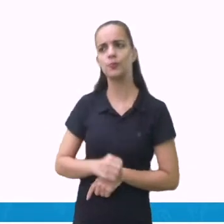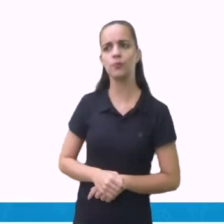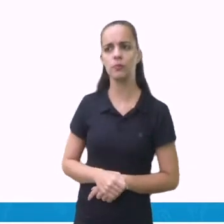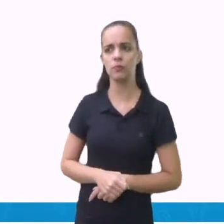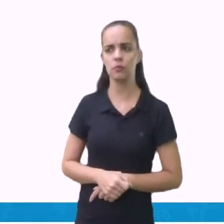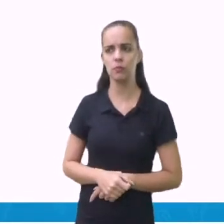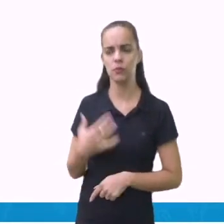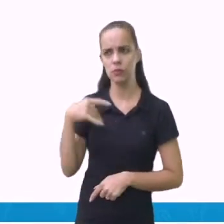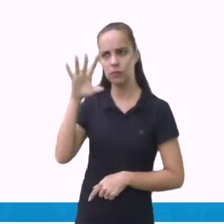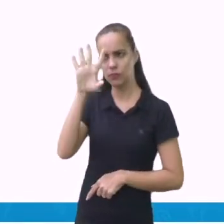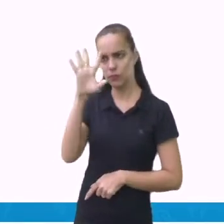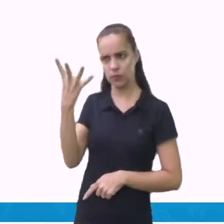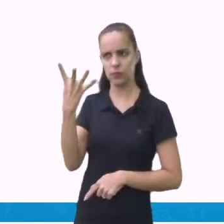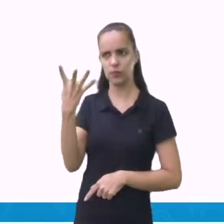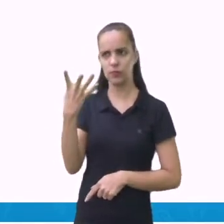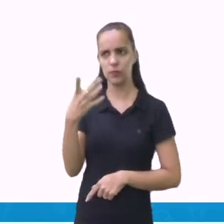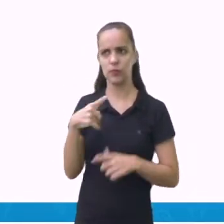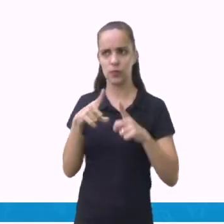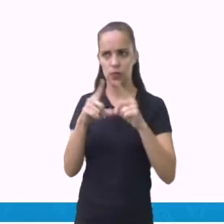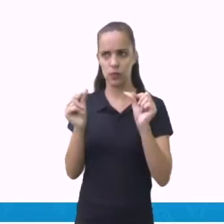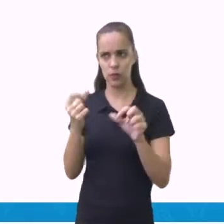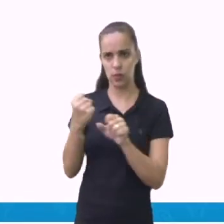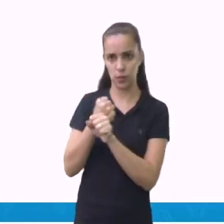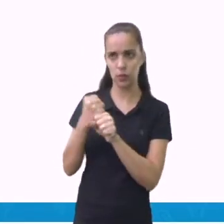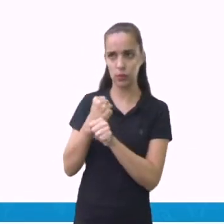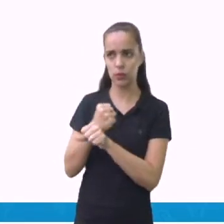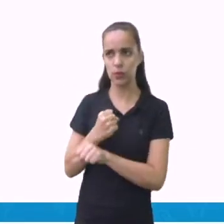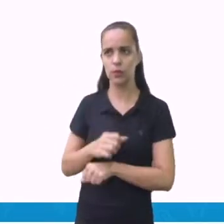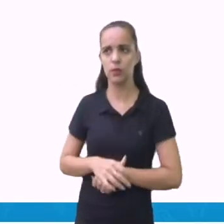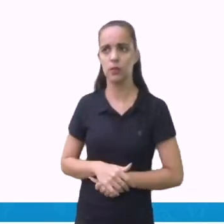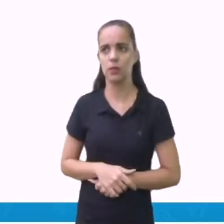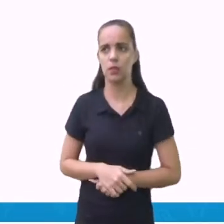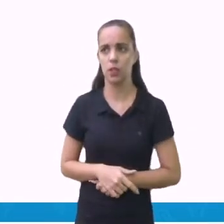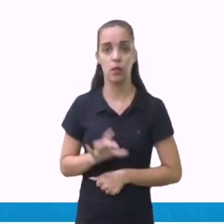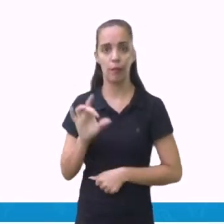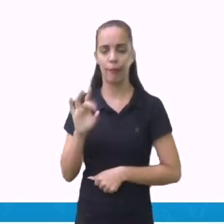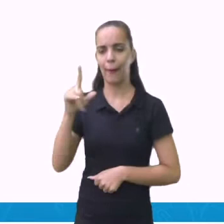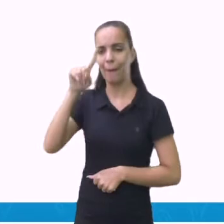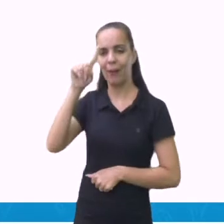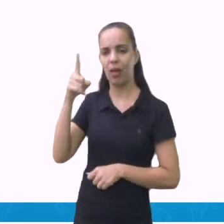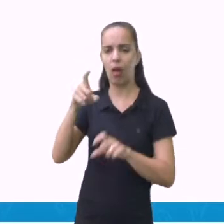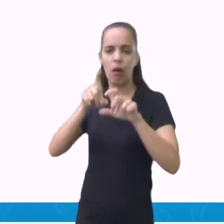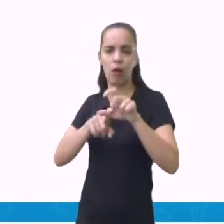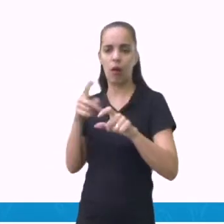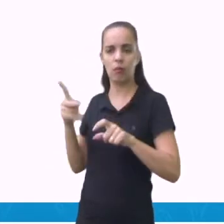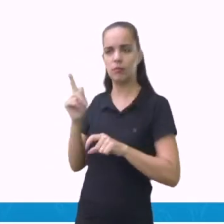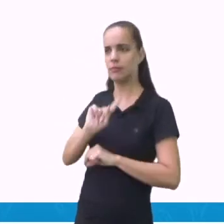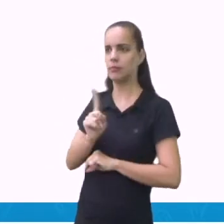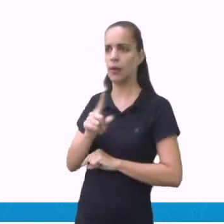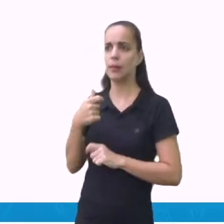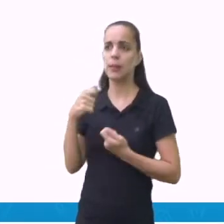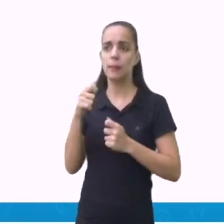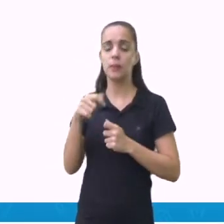quando ele realmente definiu que Brasília poderia ser construída, porque não dependia somente dele, então quando foi liberada a construção de